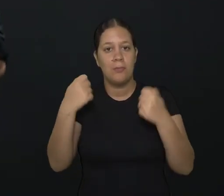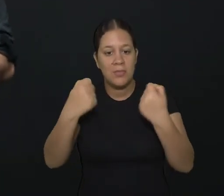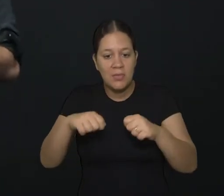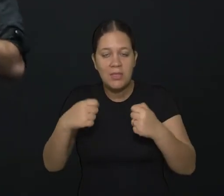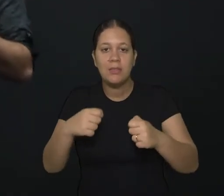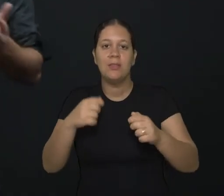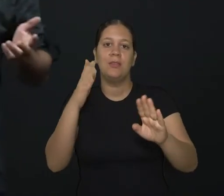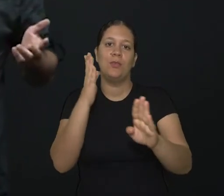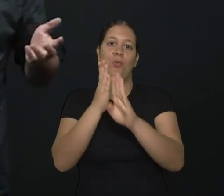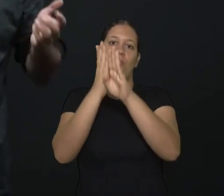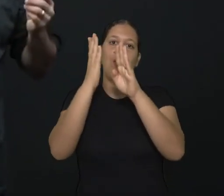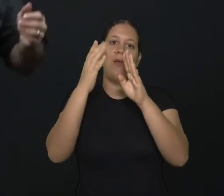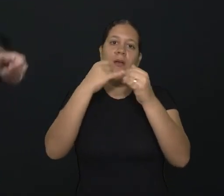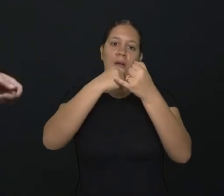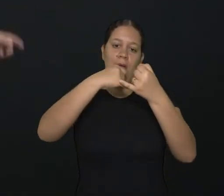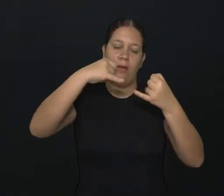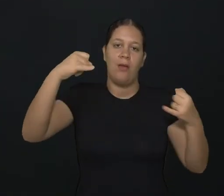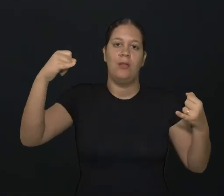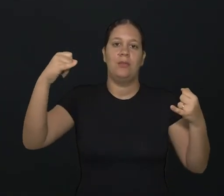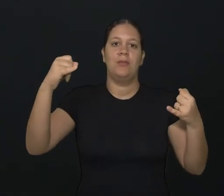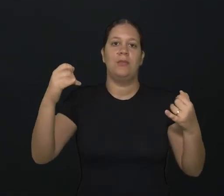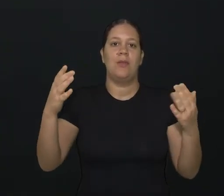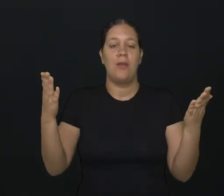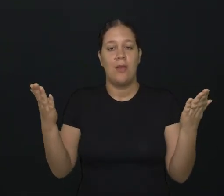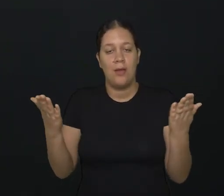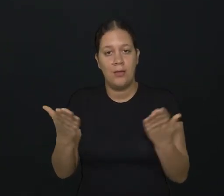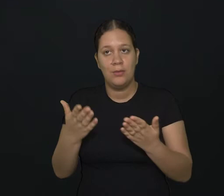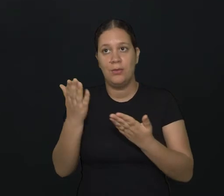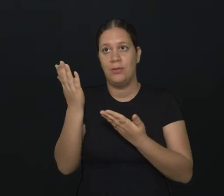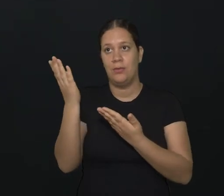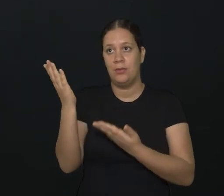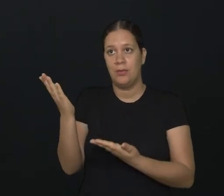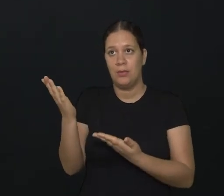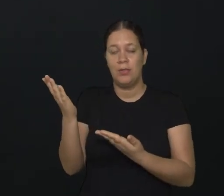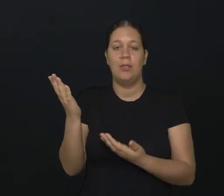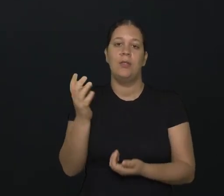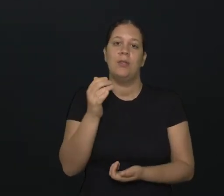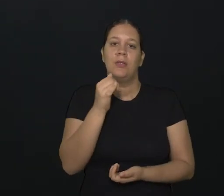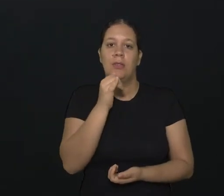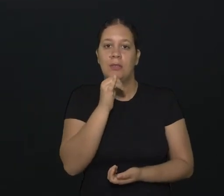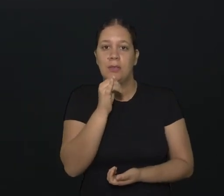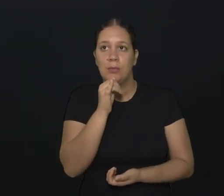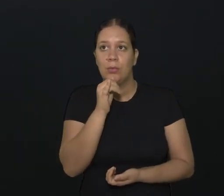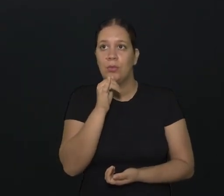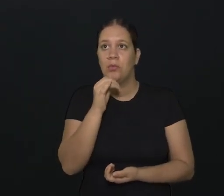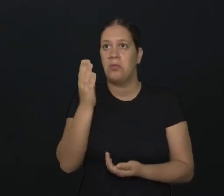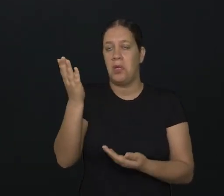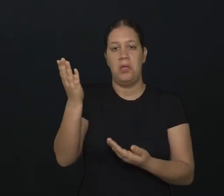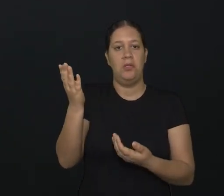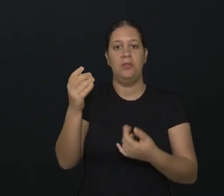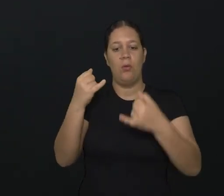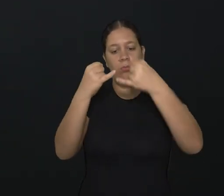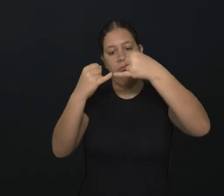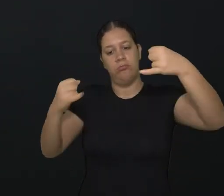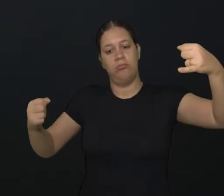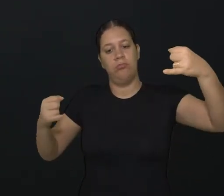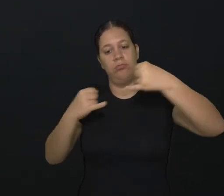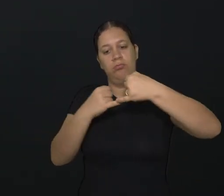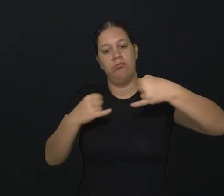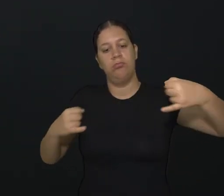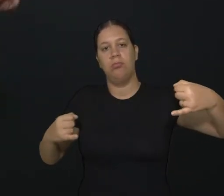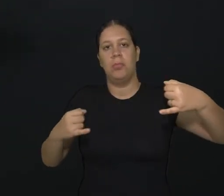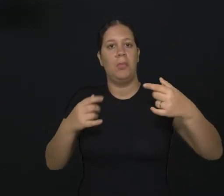se encontrarem em algum ponto, tá bom? Nesse segundo exemplo aqui, como elas não se encontram em nenhum ponto, não tem